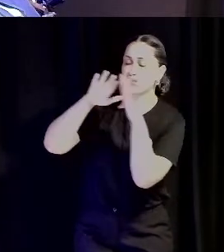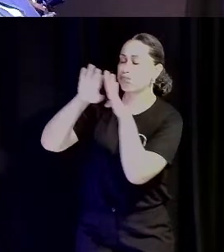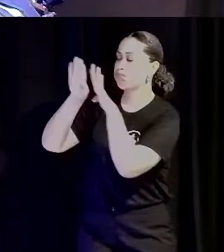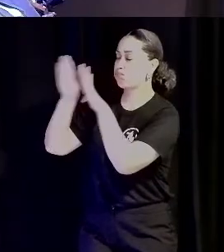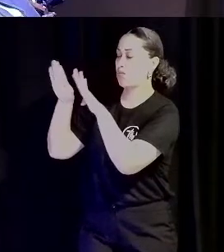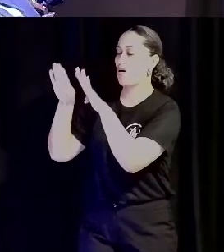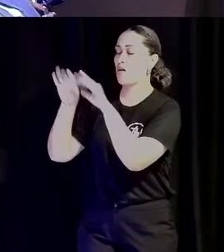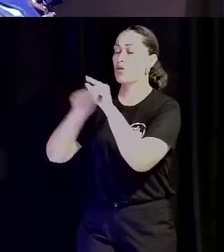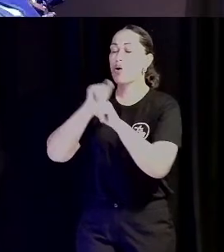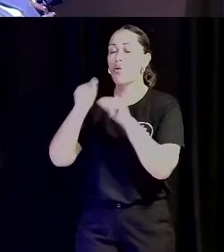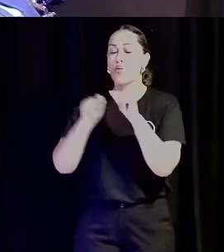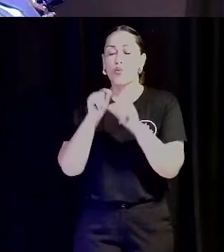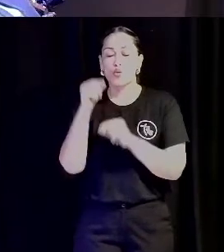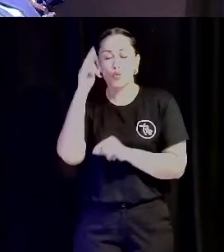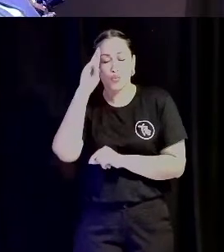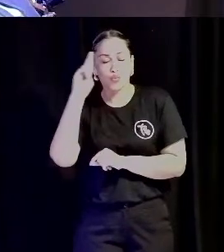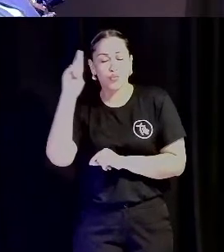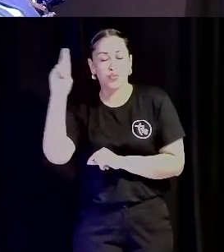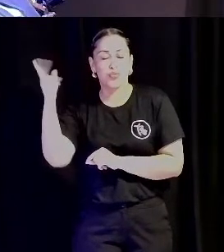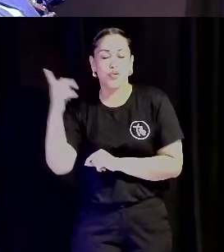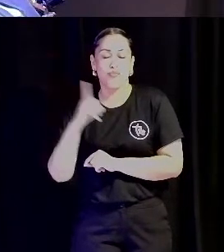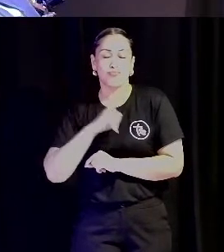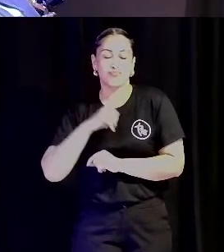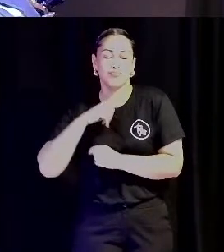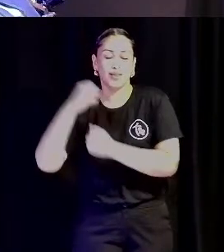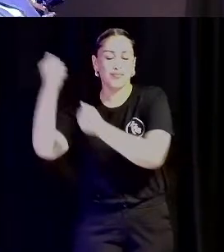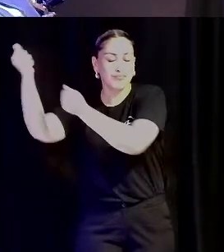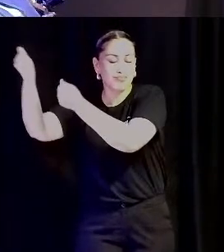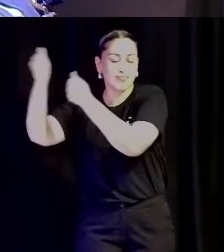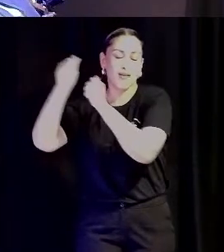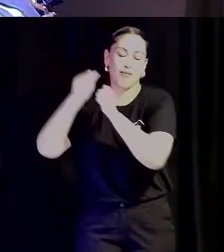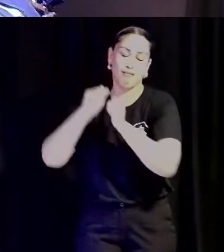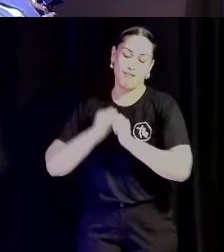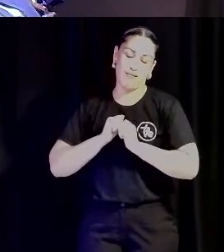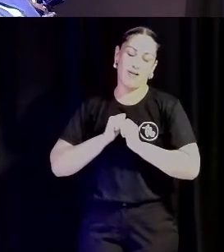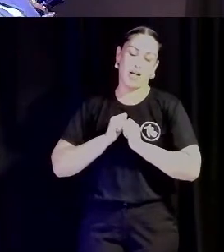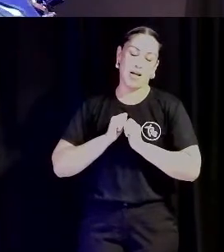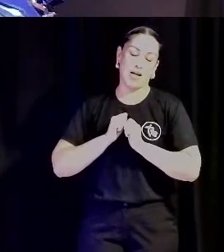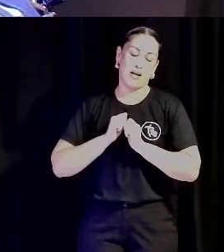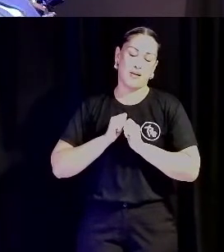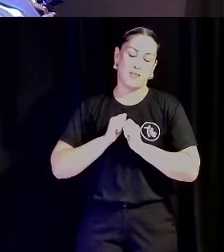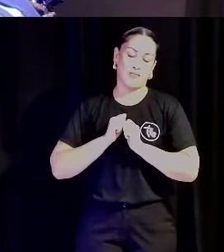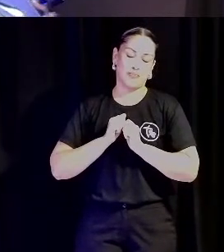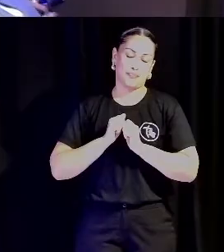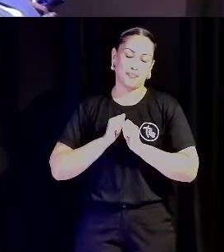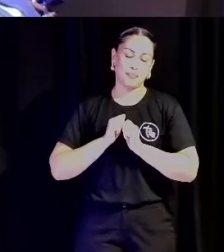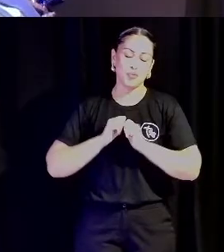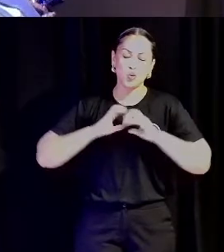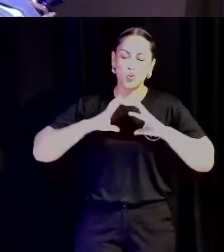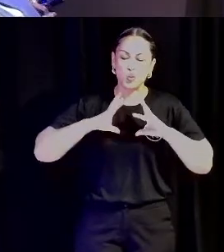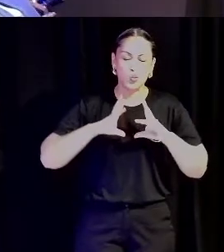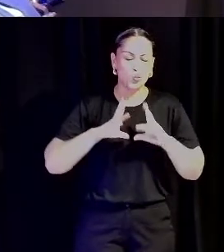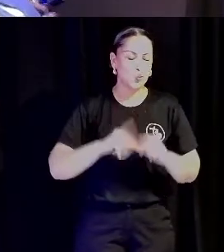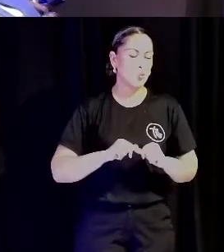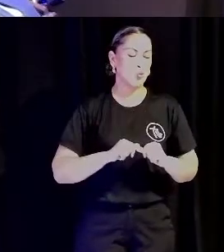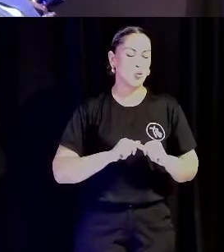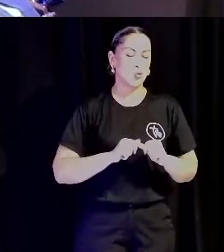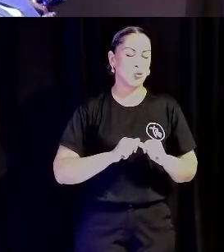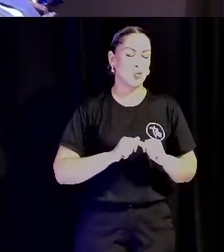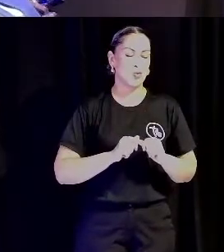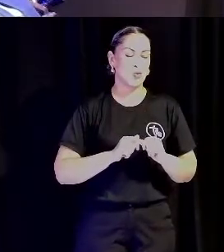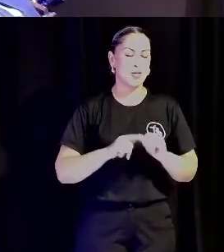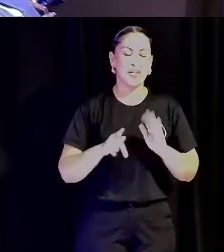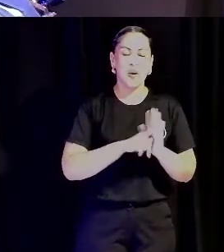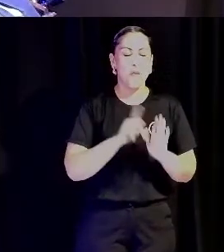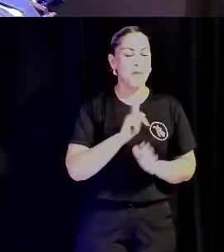Senhor mesmo tem para cada um de nós, longe desse lugar, tudo que não te glorifica, tudo